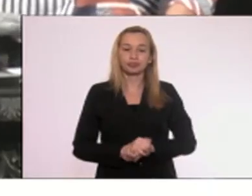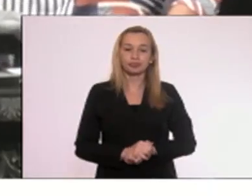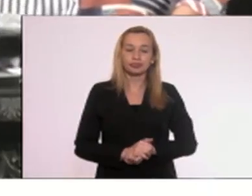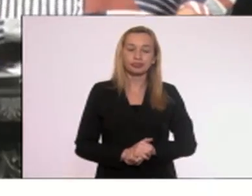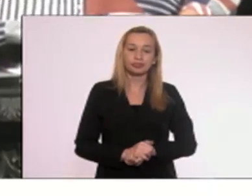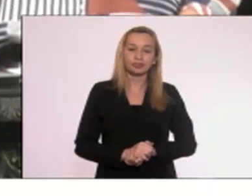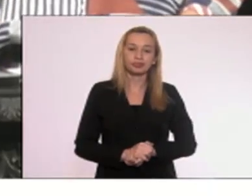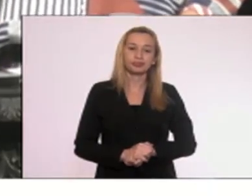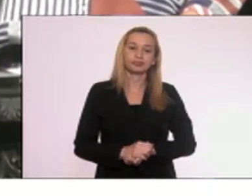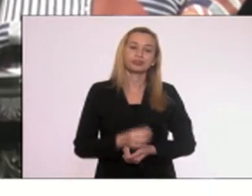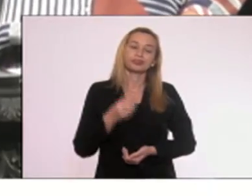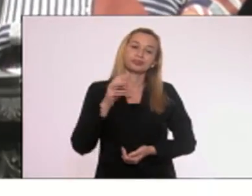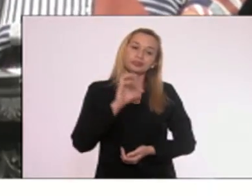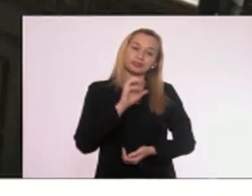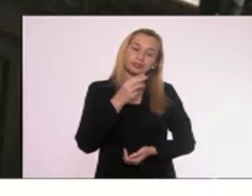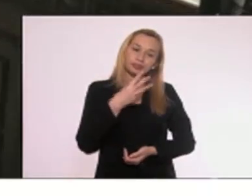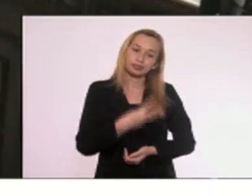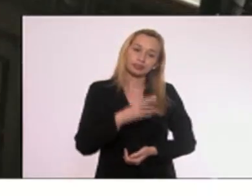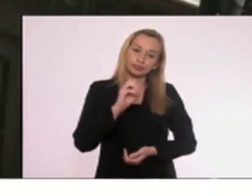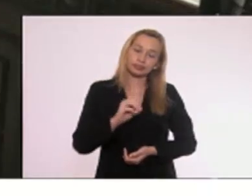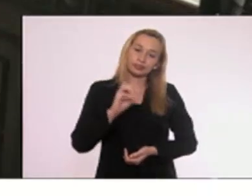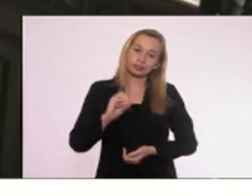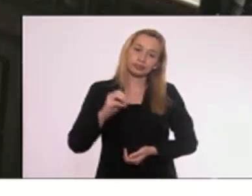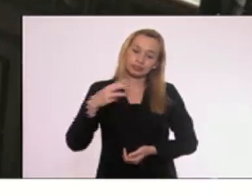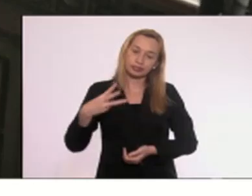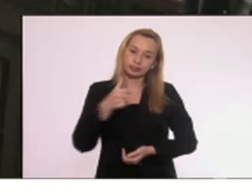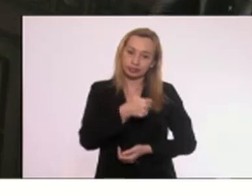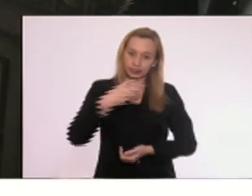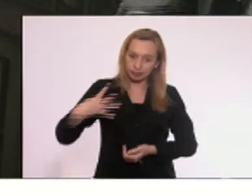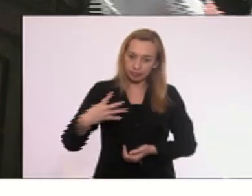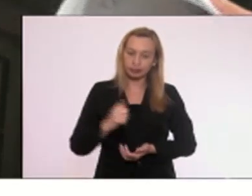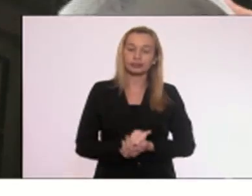favor. 3003 de 2014.